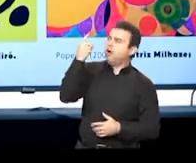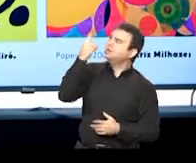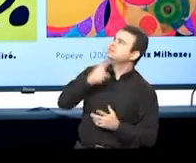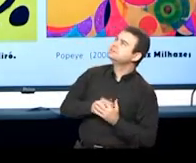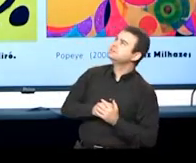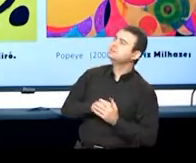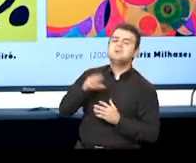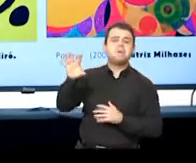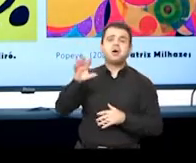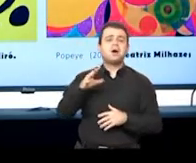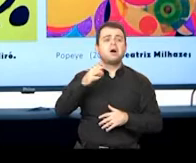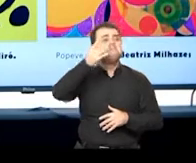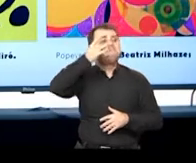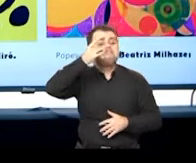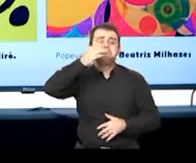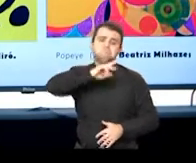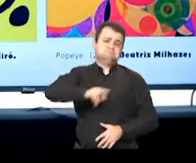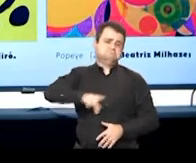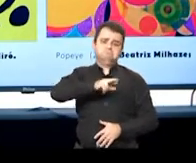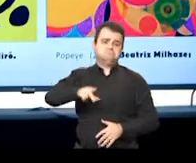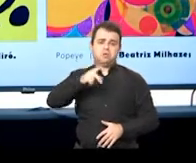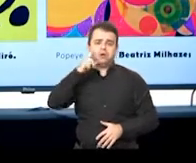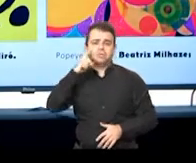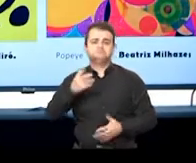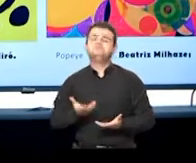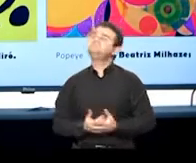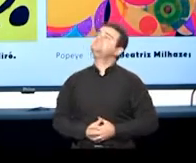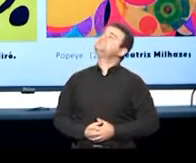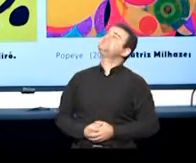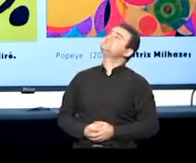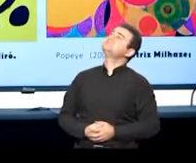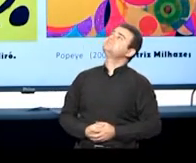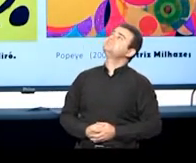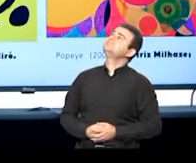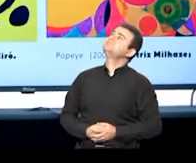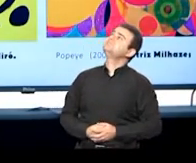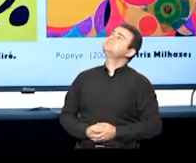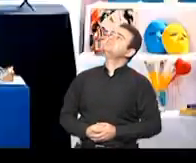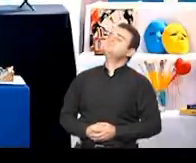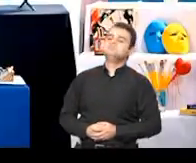momento ela está fazendo representação figurativa. Bom,